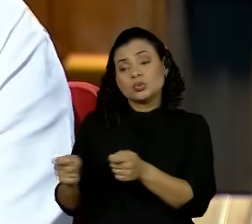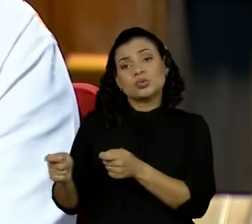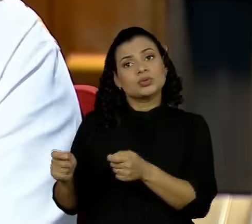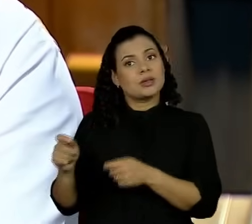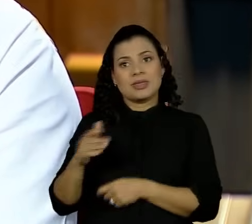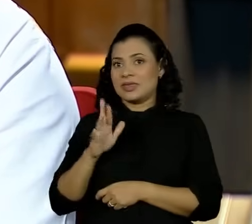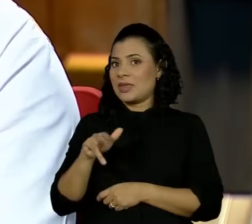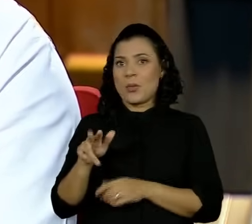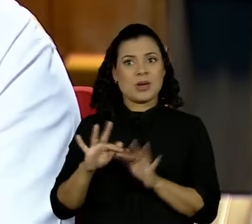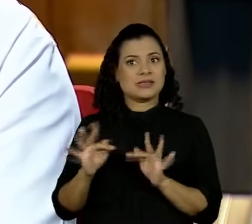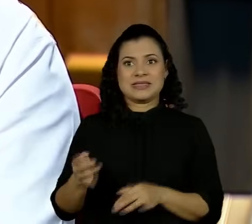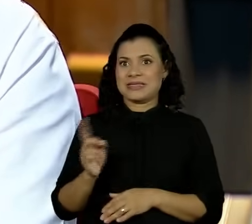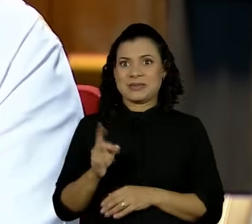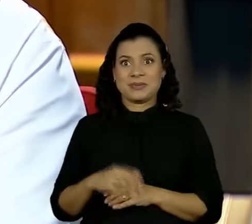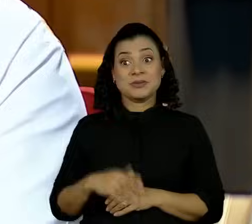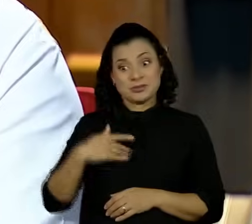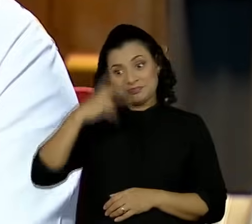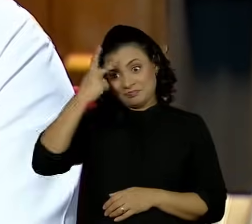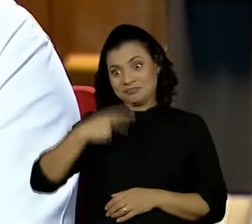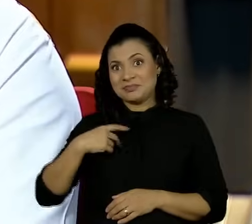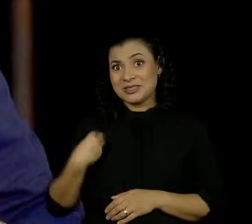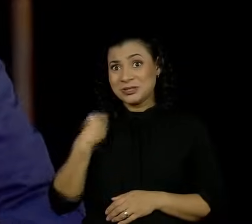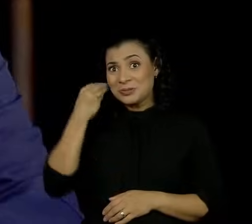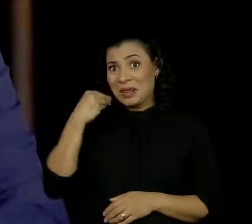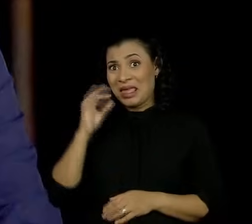algo tão simples. Experiência própria.